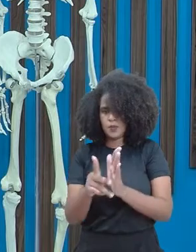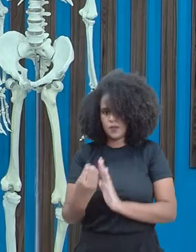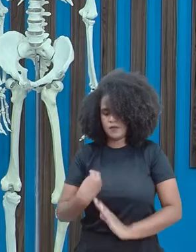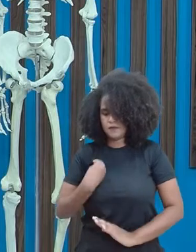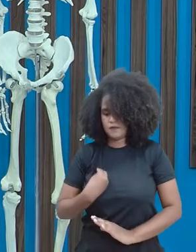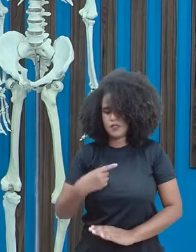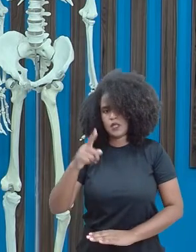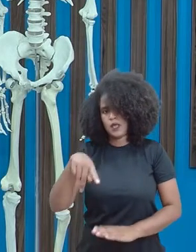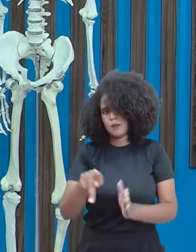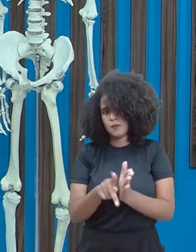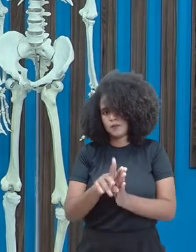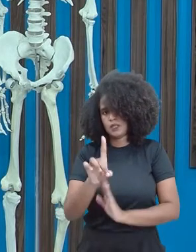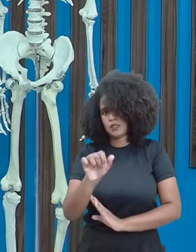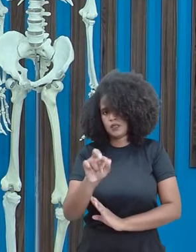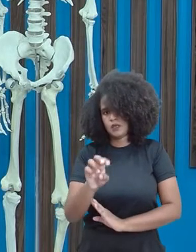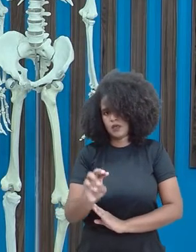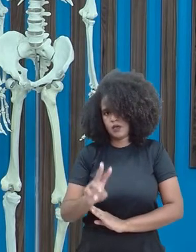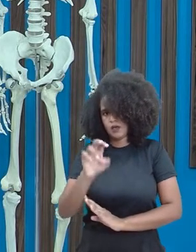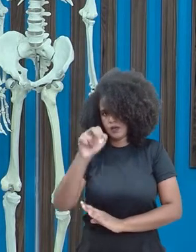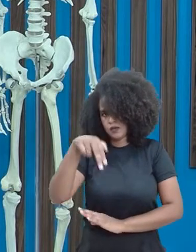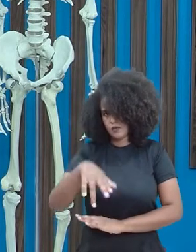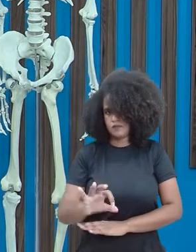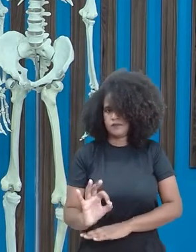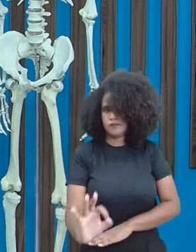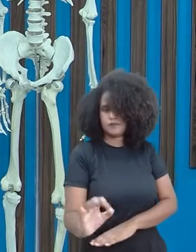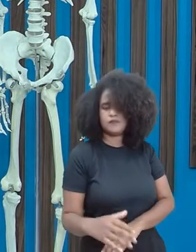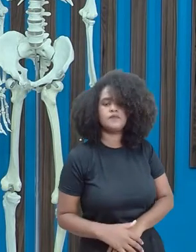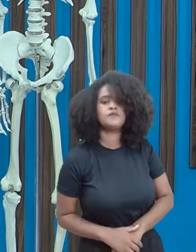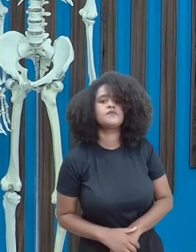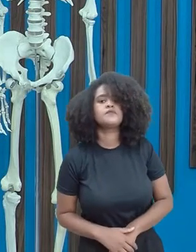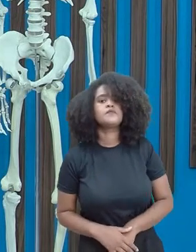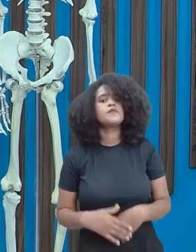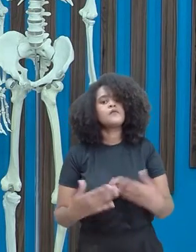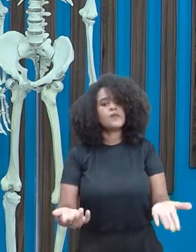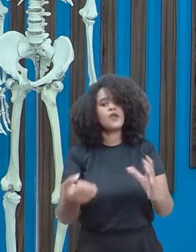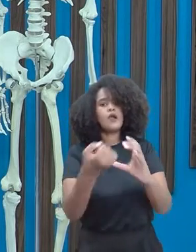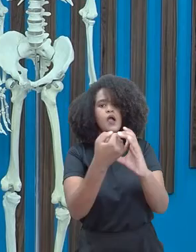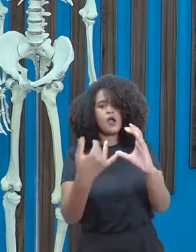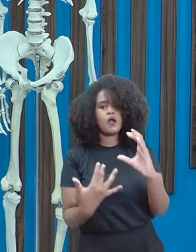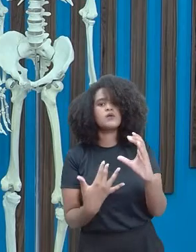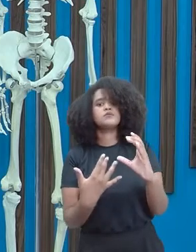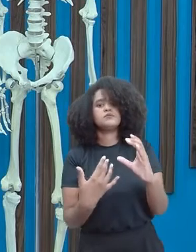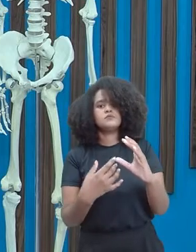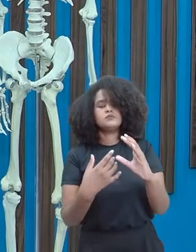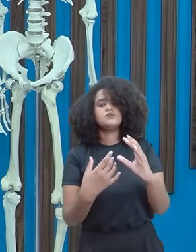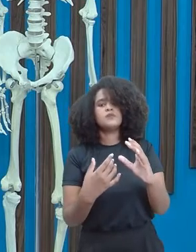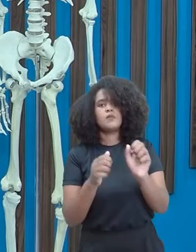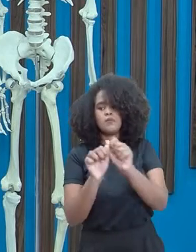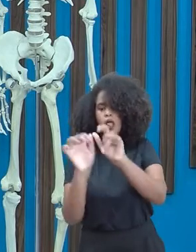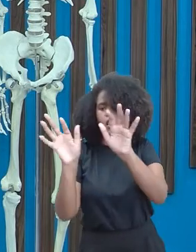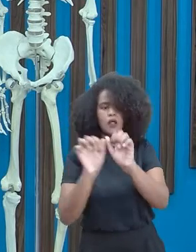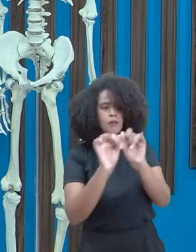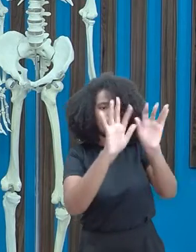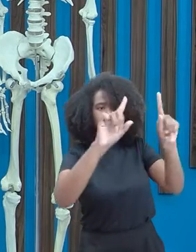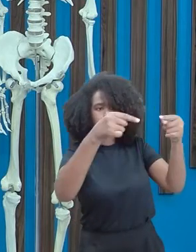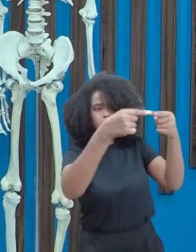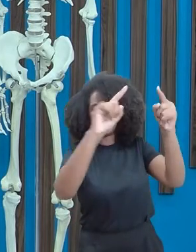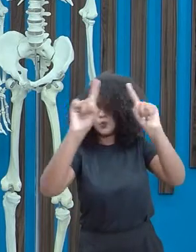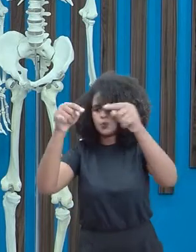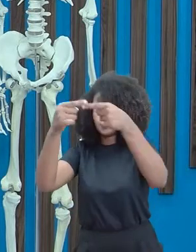com a tecnologia que nós temos hoje, ok? Então, aí seriam características que são compartilhadas e que aquelas